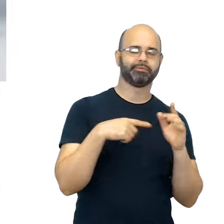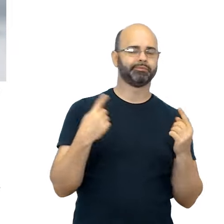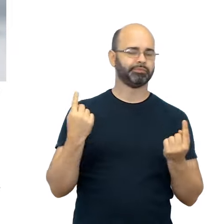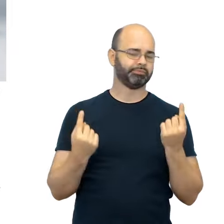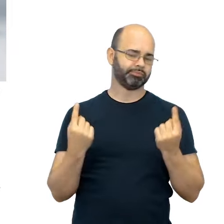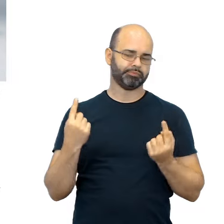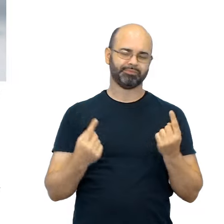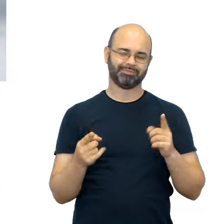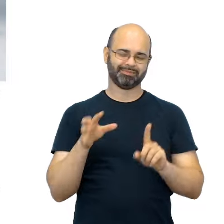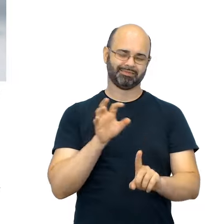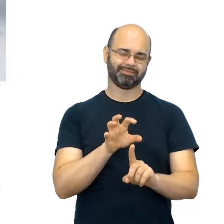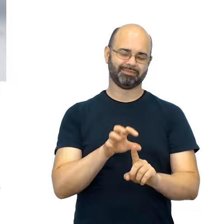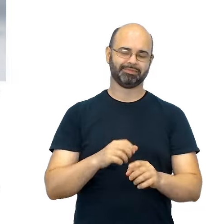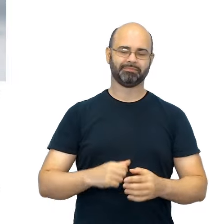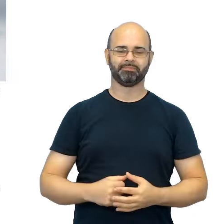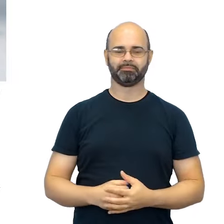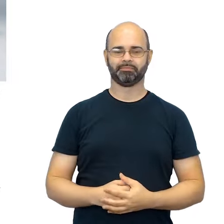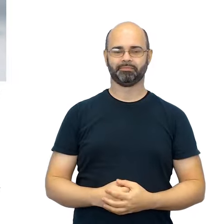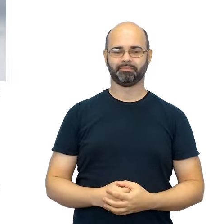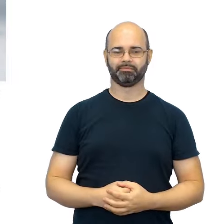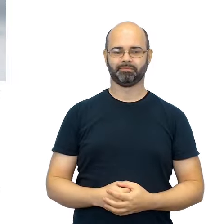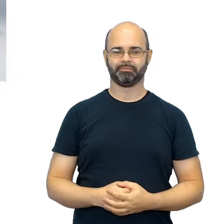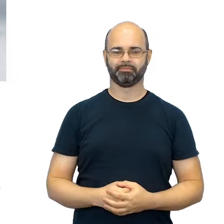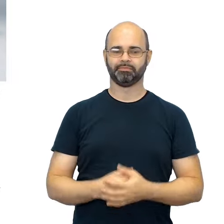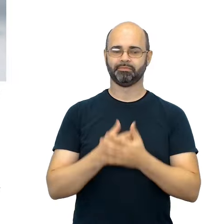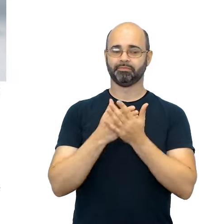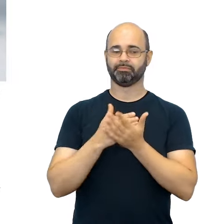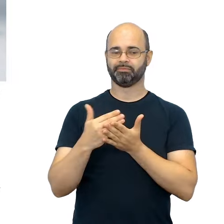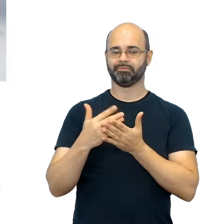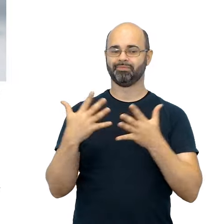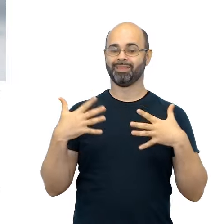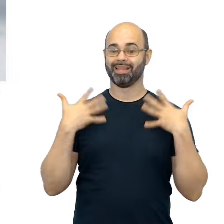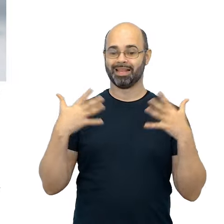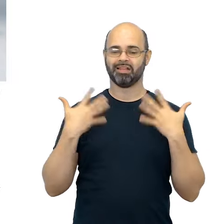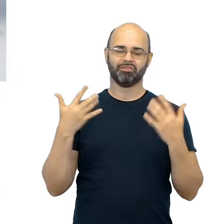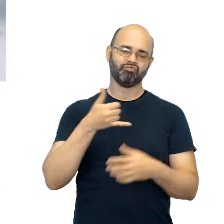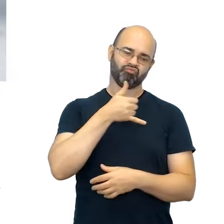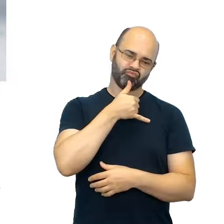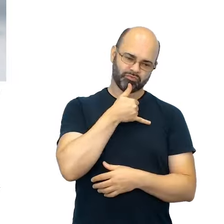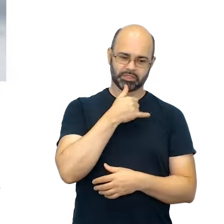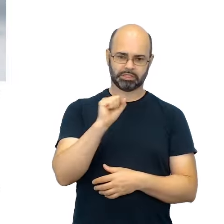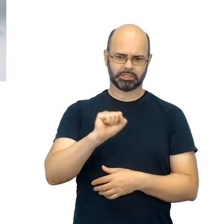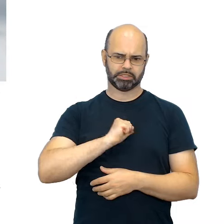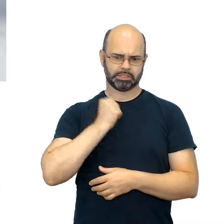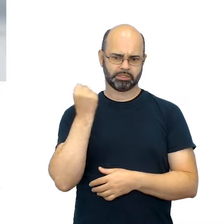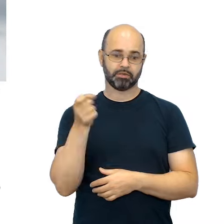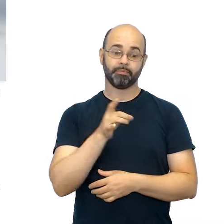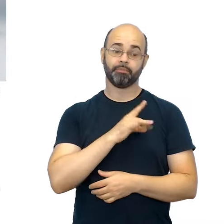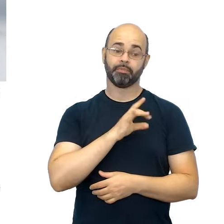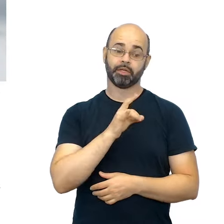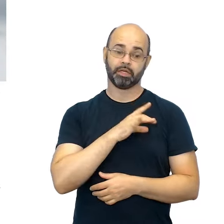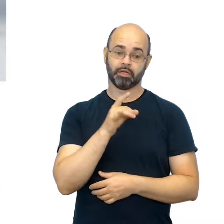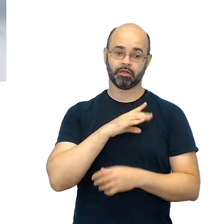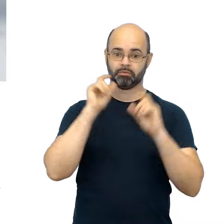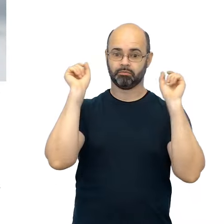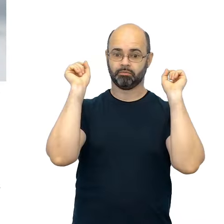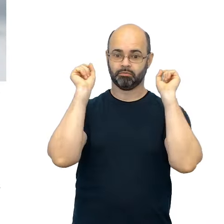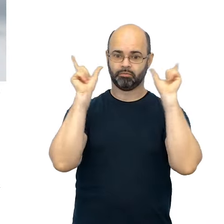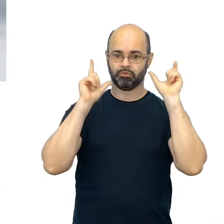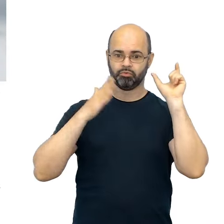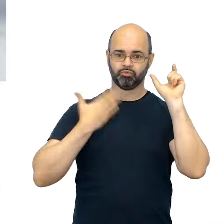temos aqui os processos primários da alegria, da tristeza, da ira, do medo, do espanto ou